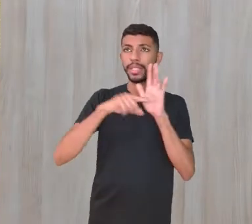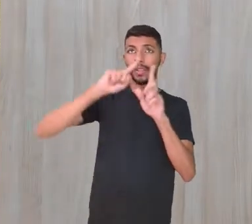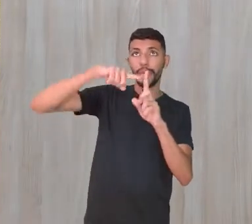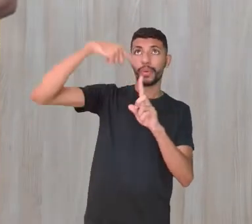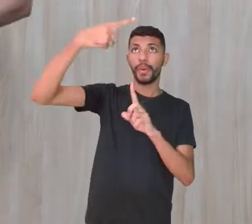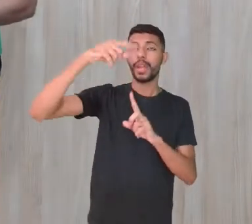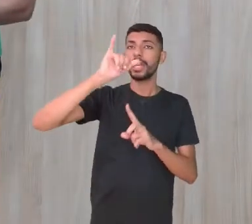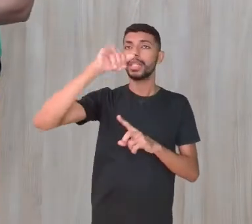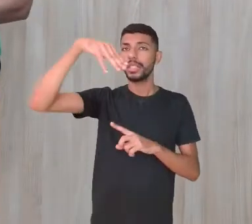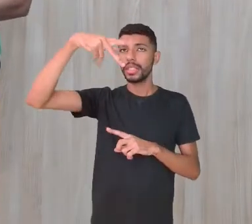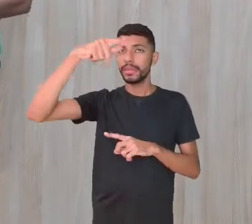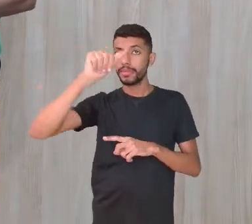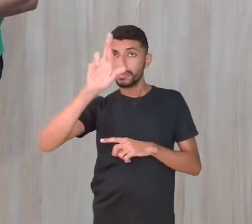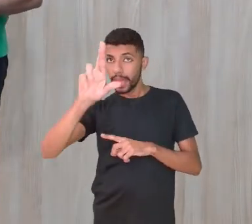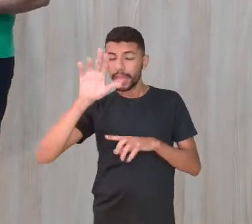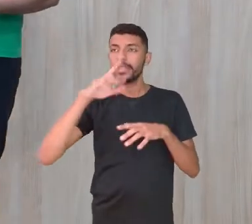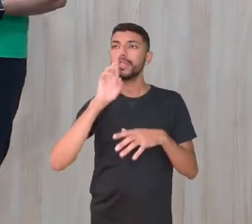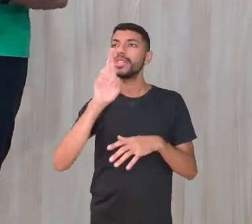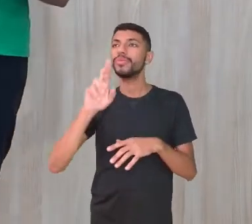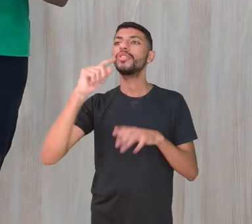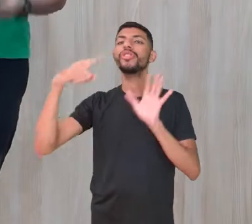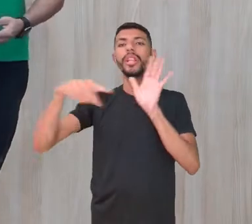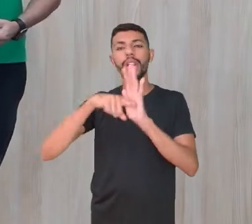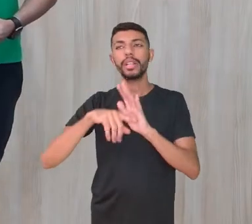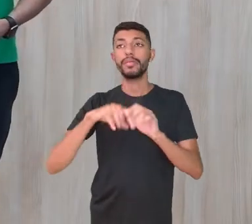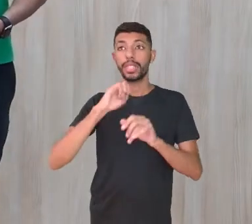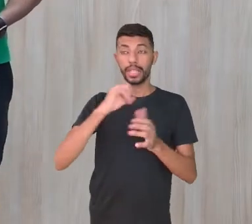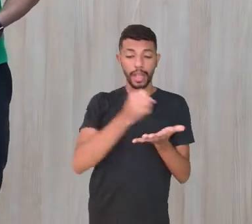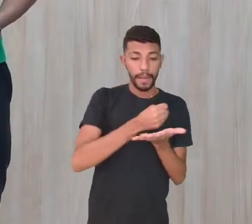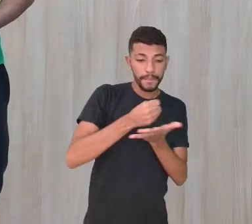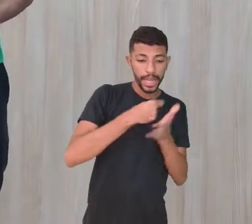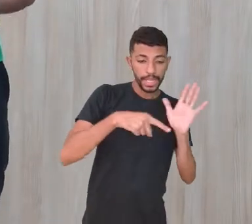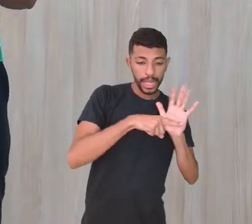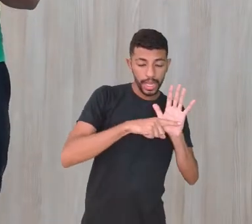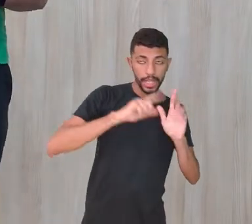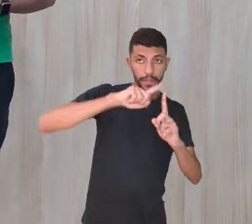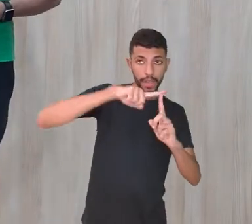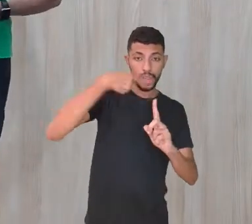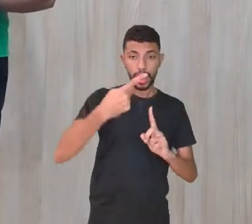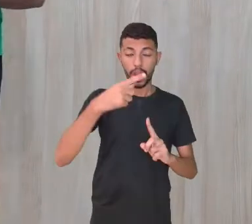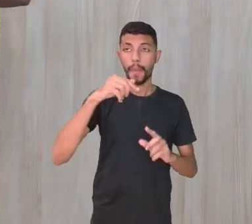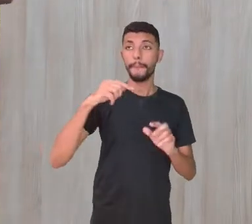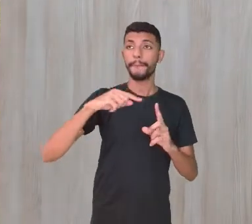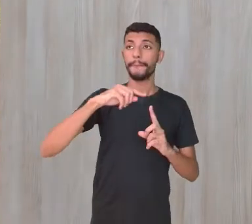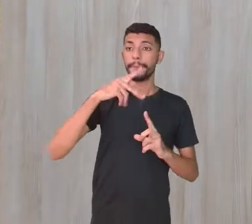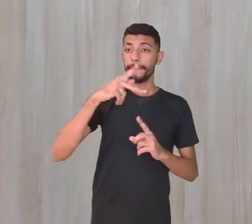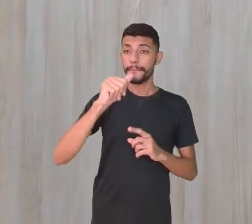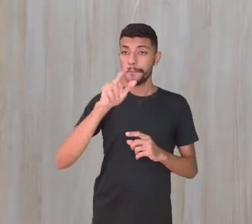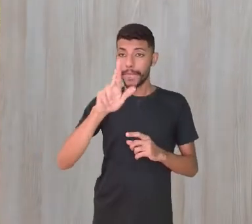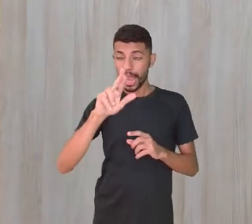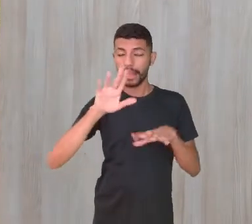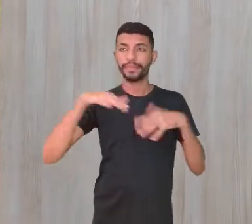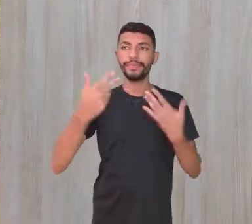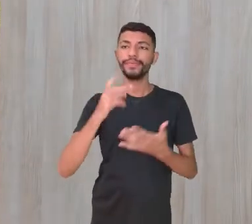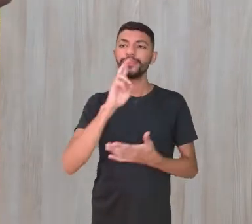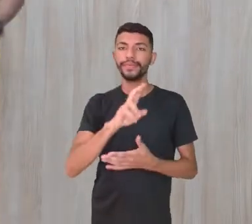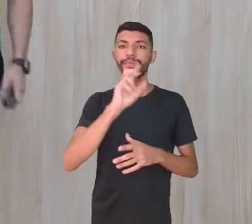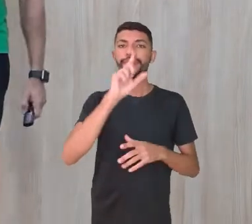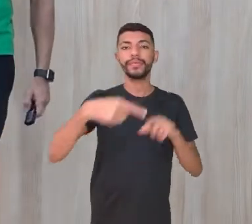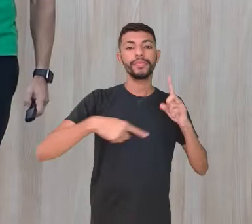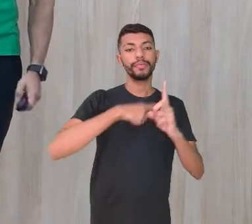expoente for ímpar, o resultado é negativo. Quando a base for negativa e o expoente for par, o resultado ele